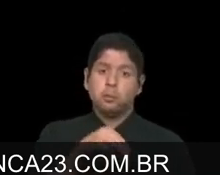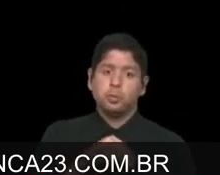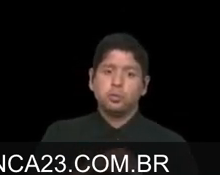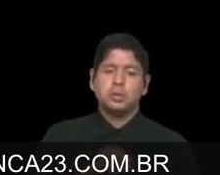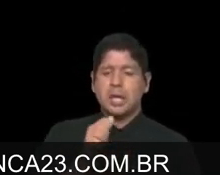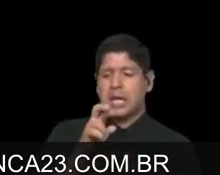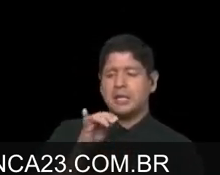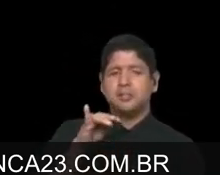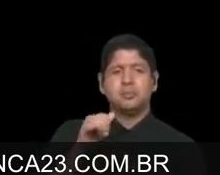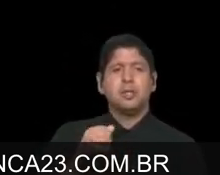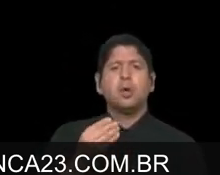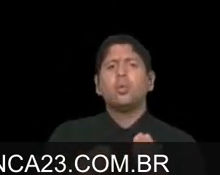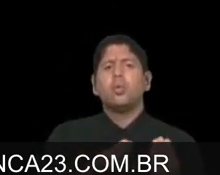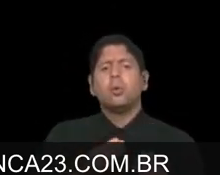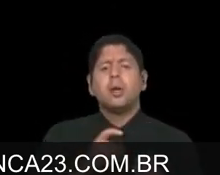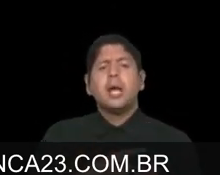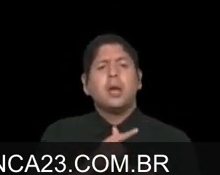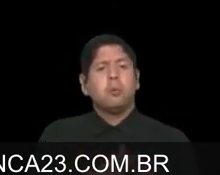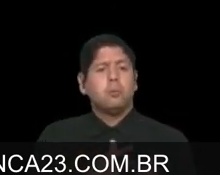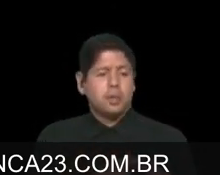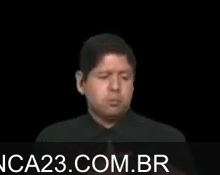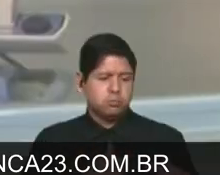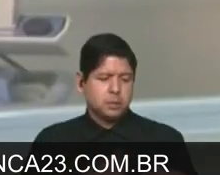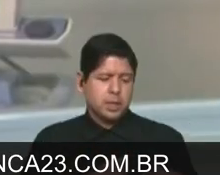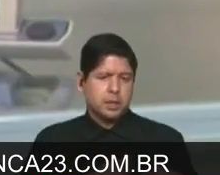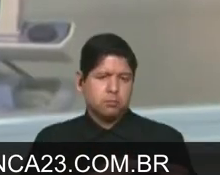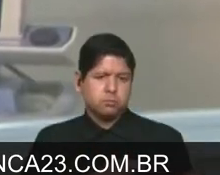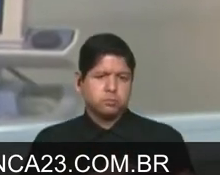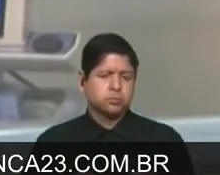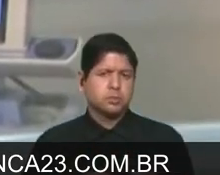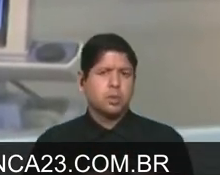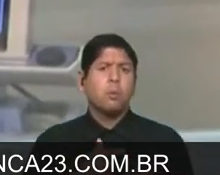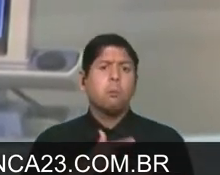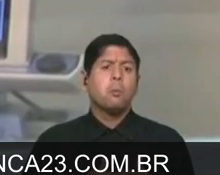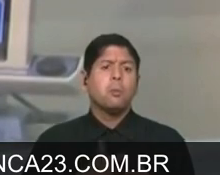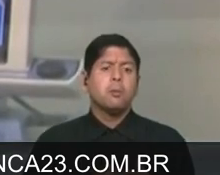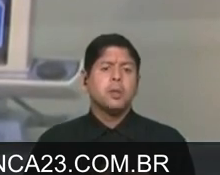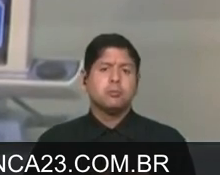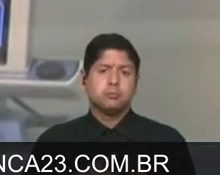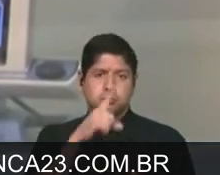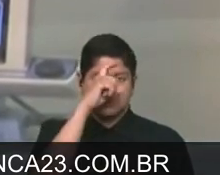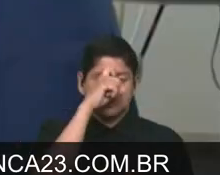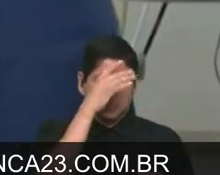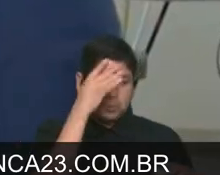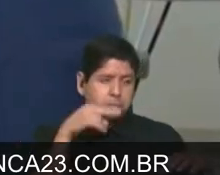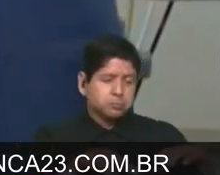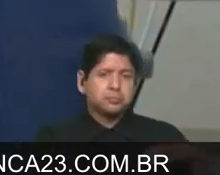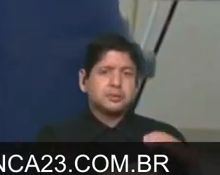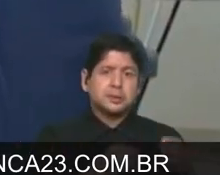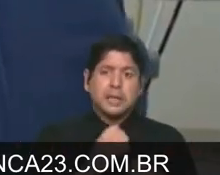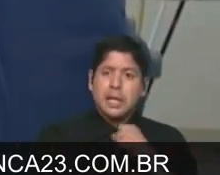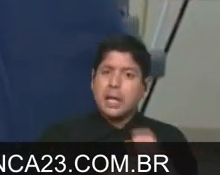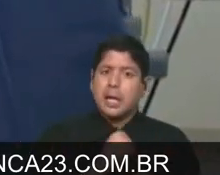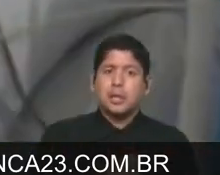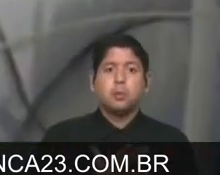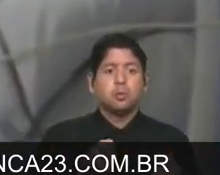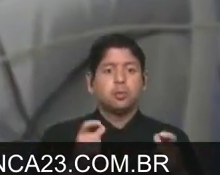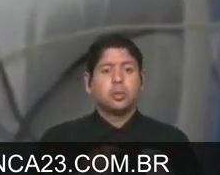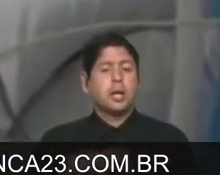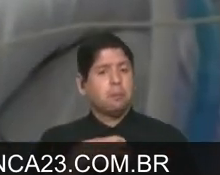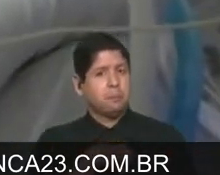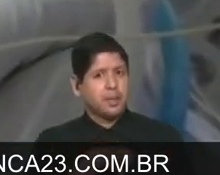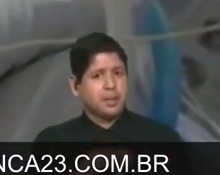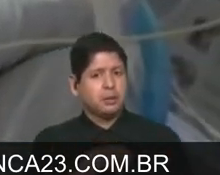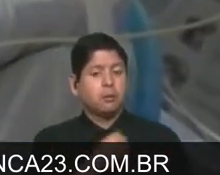arritmia cardíaca é um distúrbio nesse ritmo. O problema leva à internação de milhares de pessoas por ano na Bahia. No